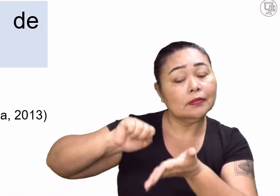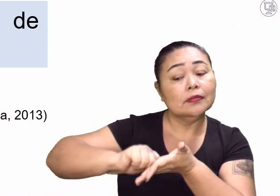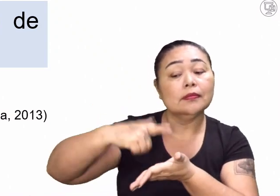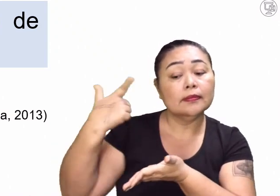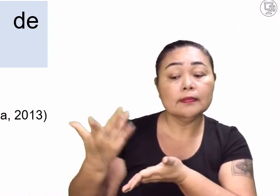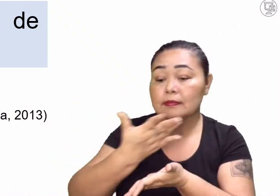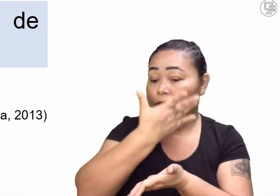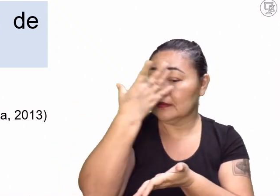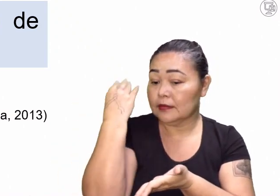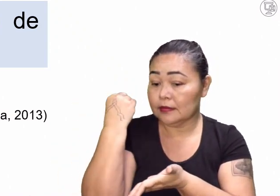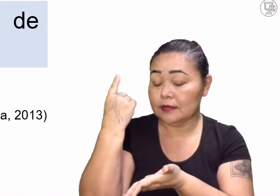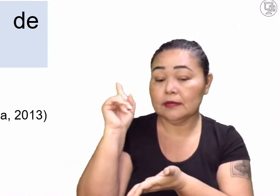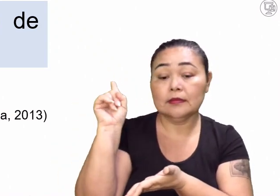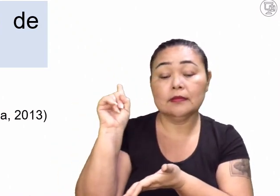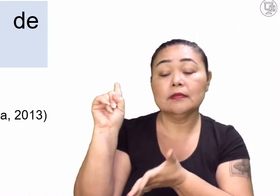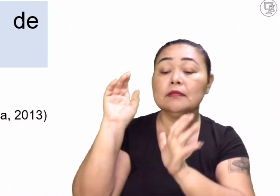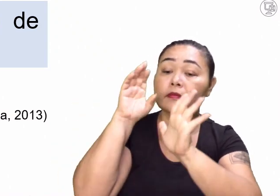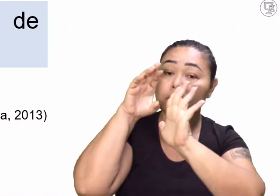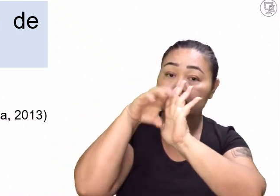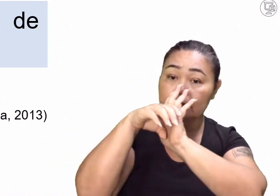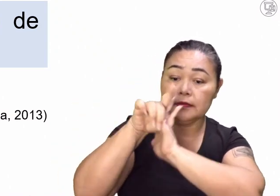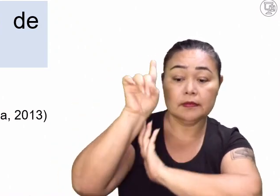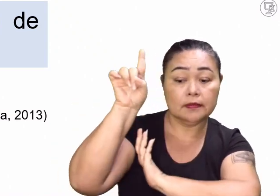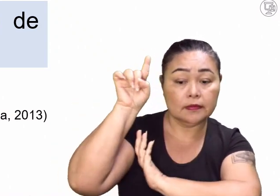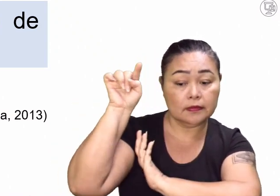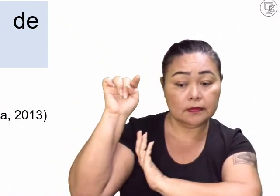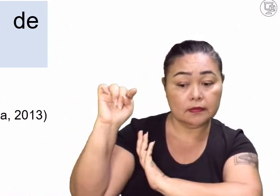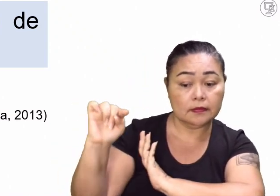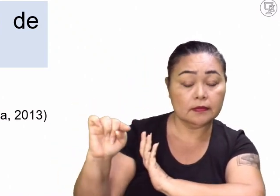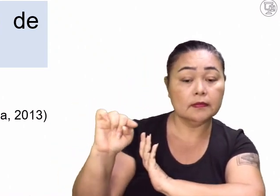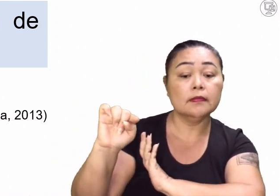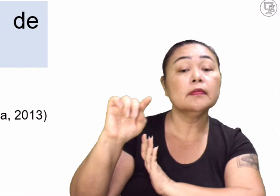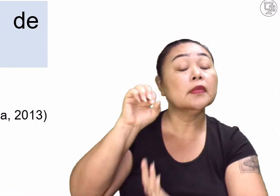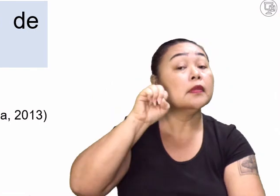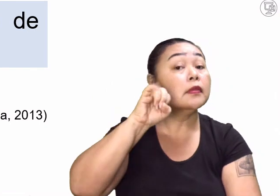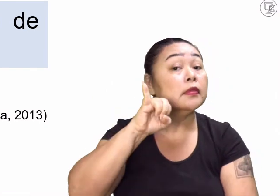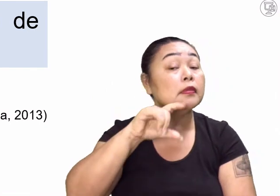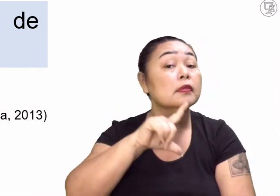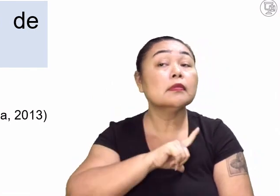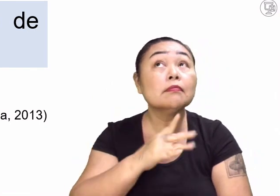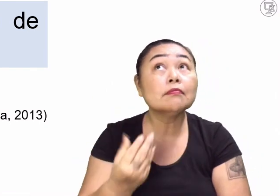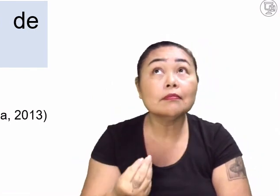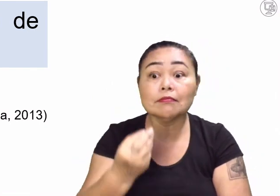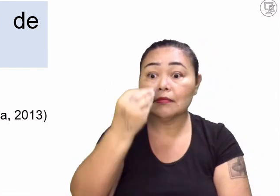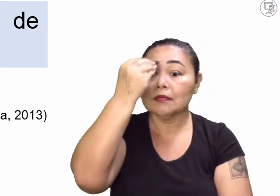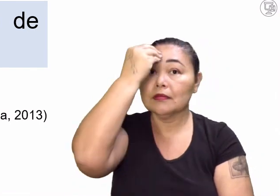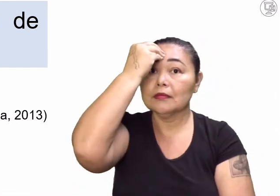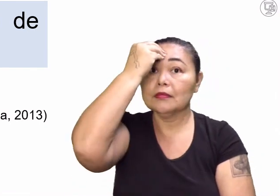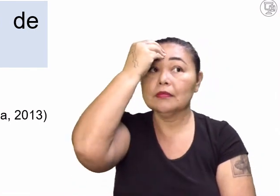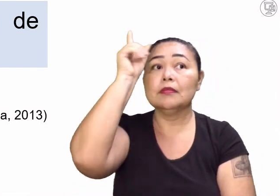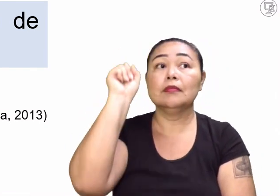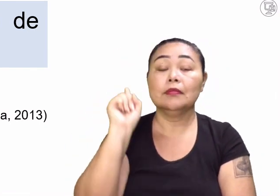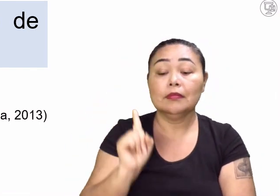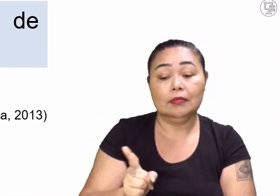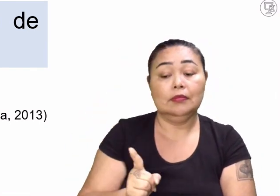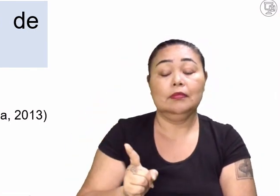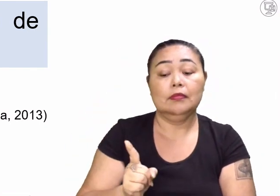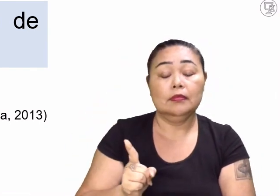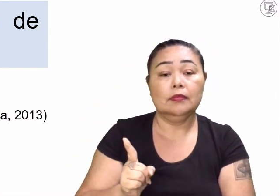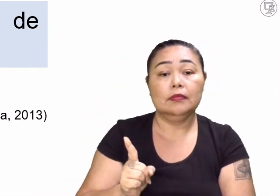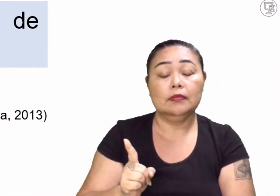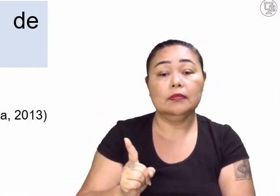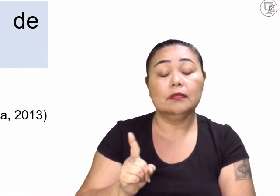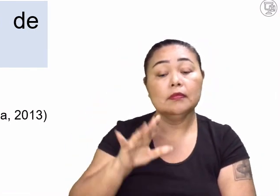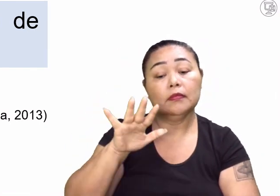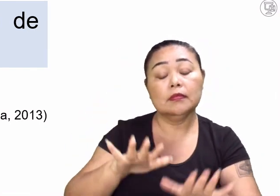não esqueçam desses conceitos, Exato. porque se você tiver isso em mente, desses conceitos,